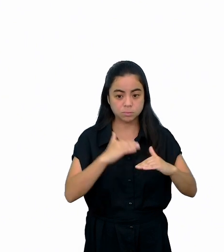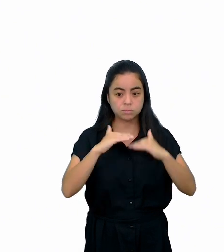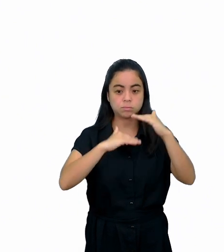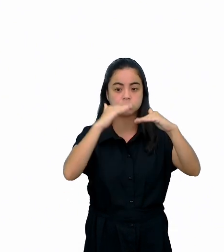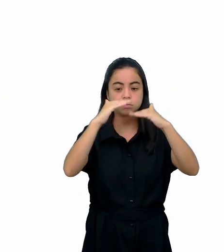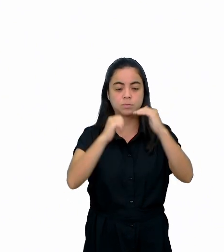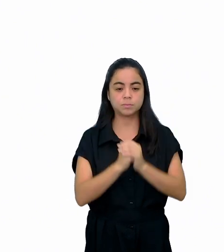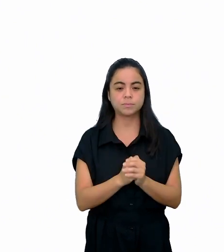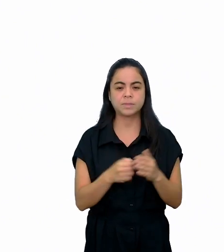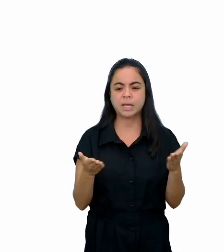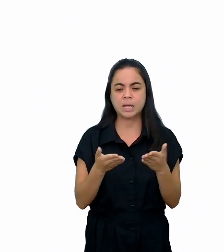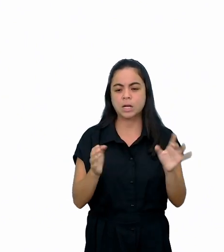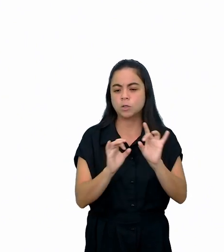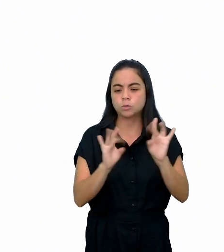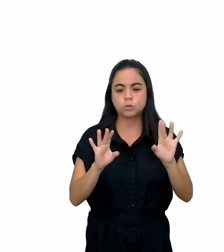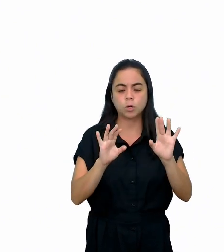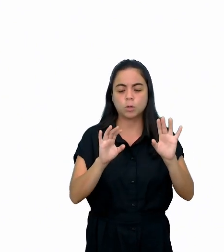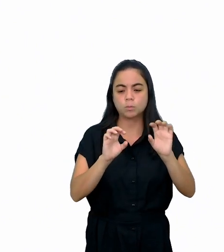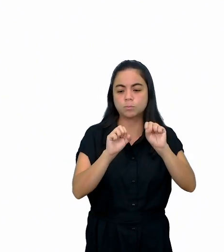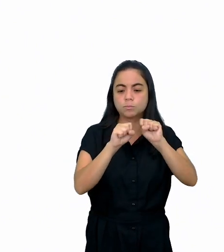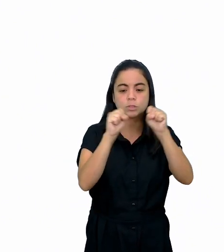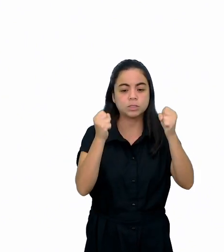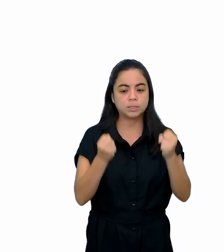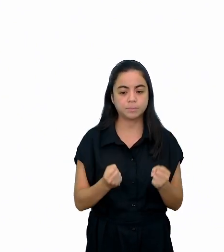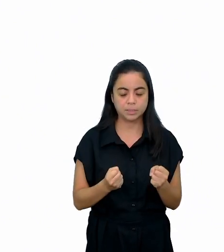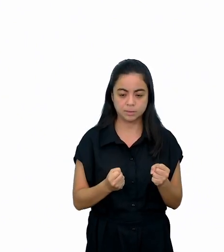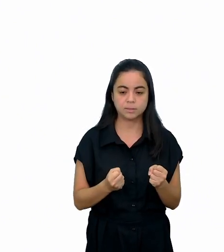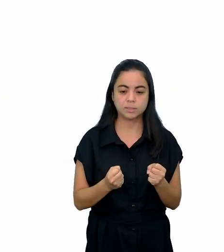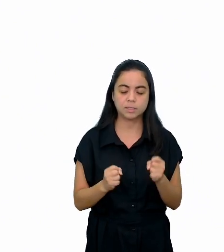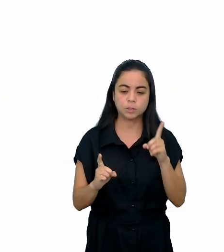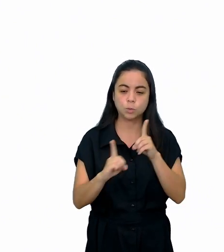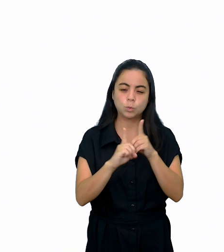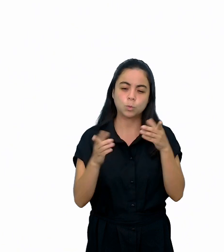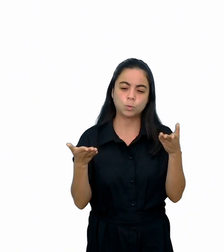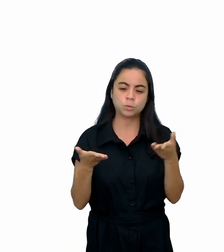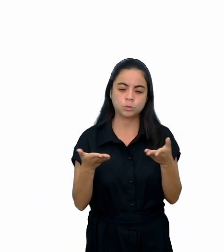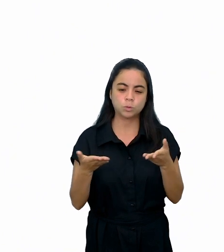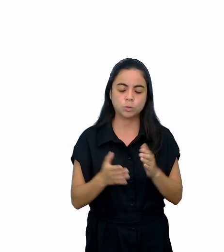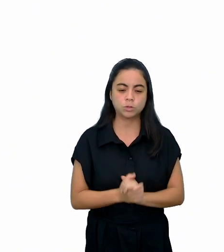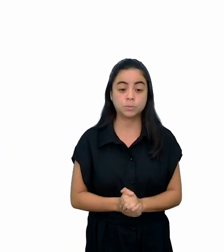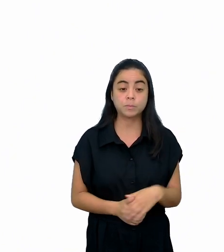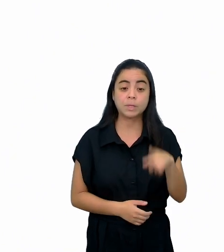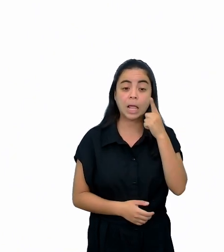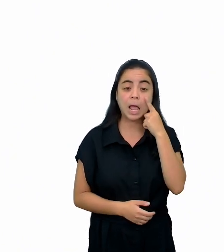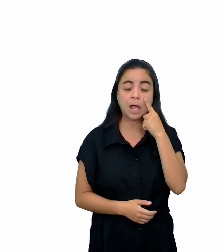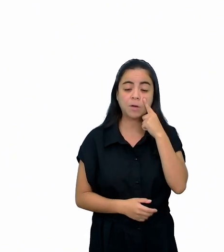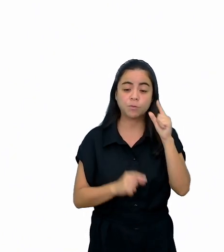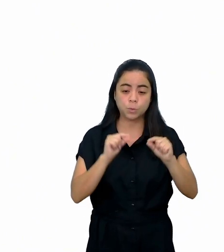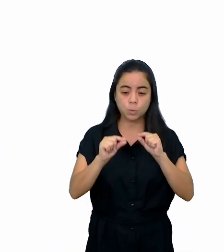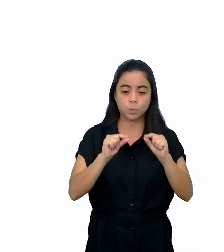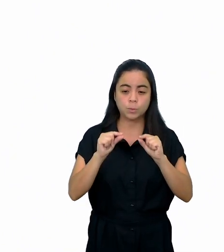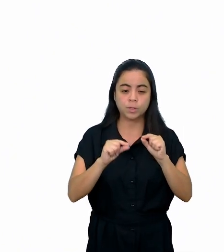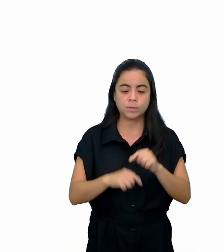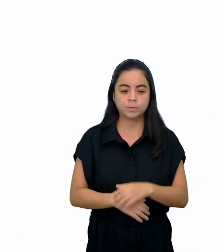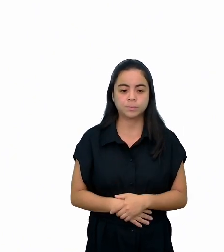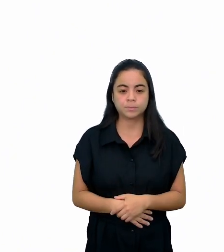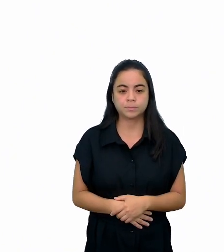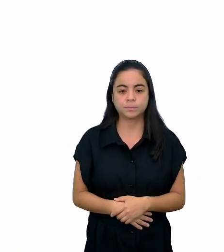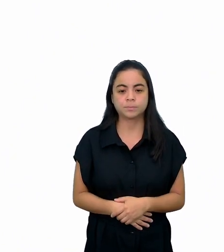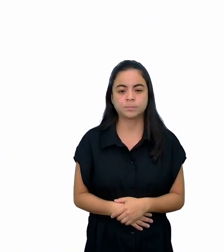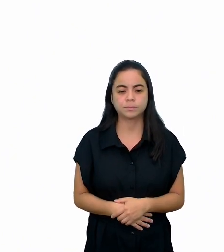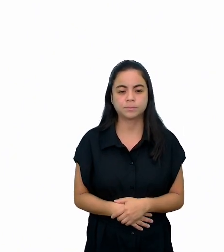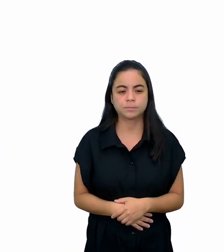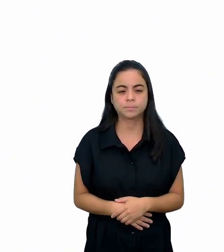Agora, a gente vai só fazer a sistematização do nosso encontro, né? O que a gente viu na formação de hoje? Então, o